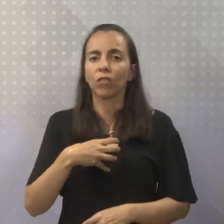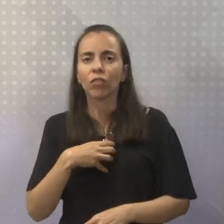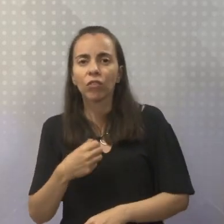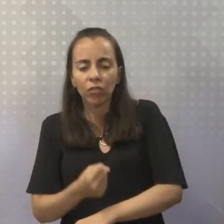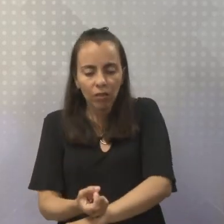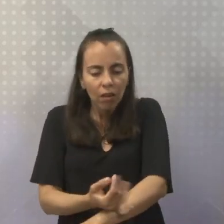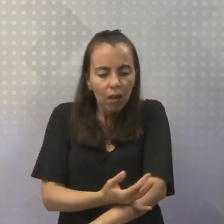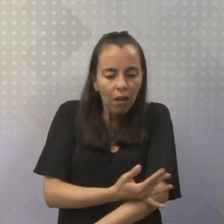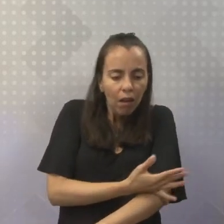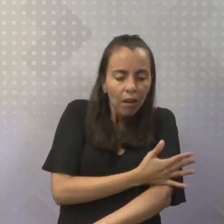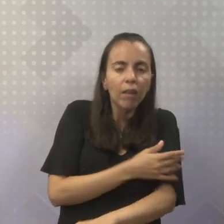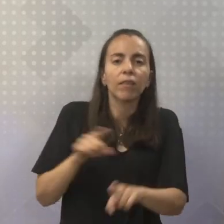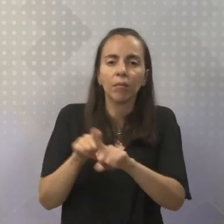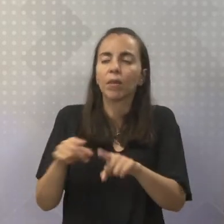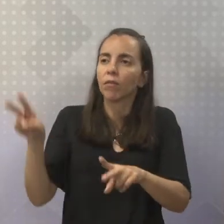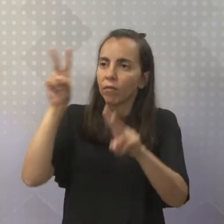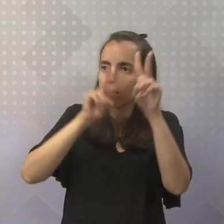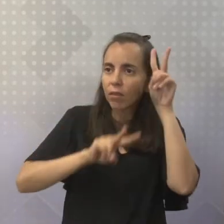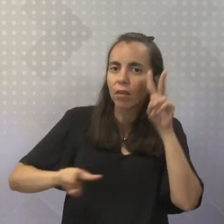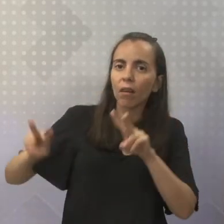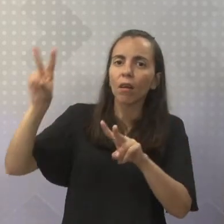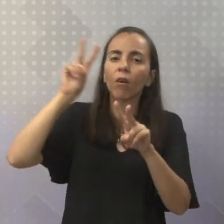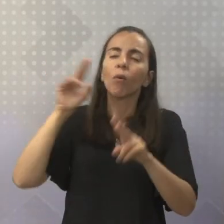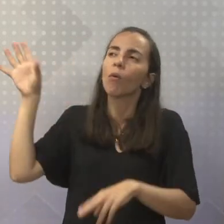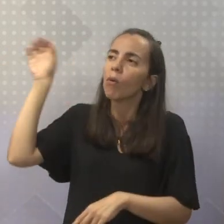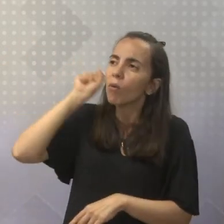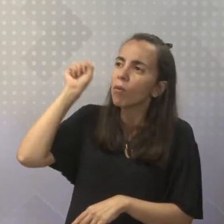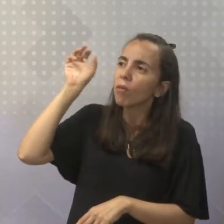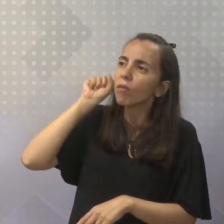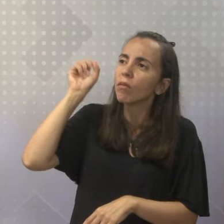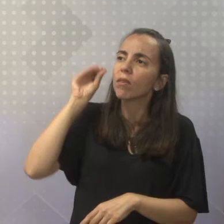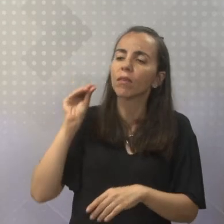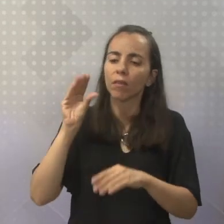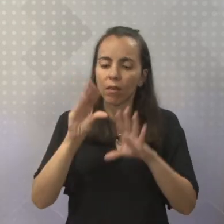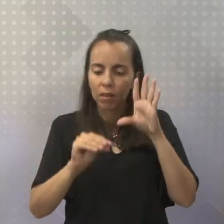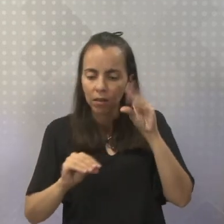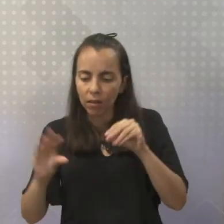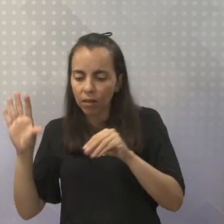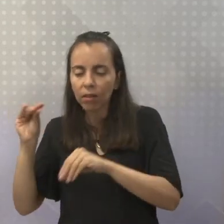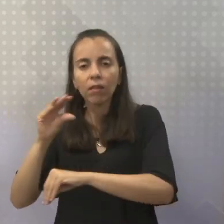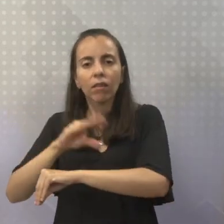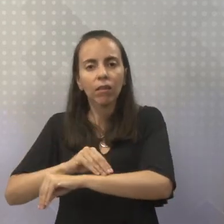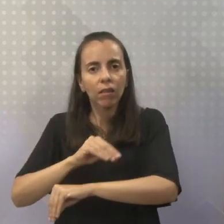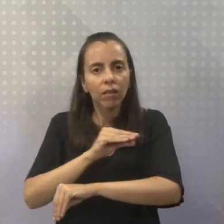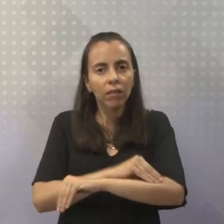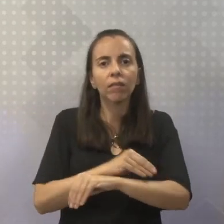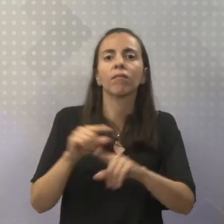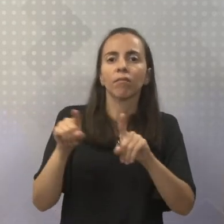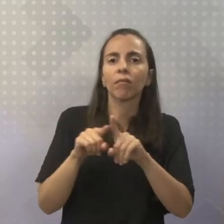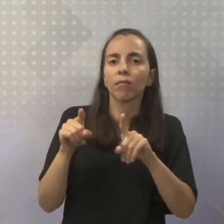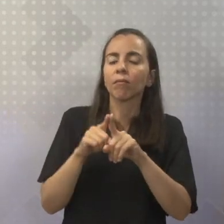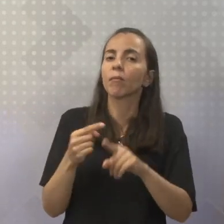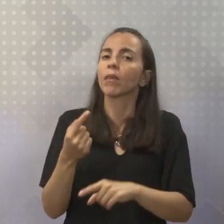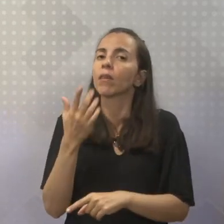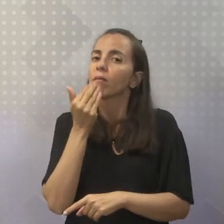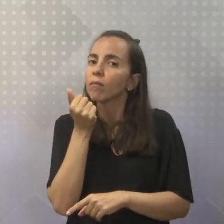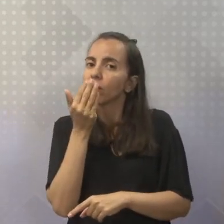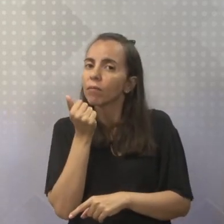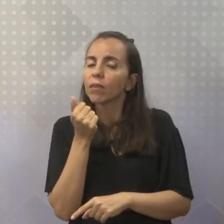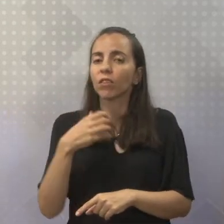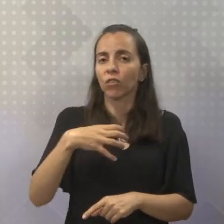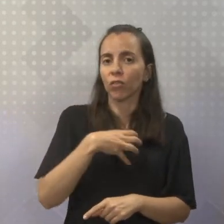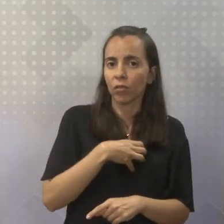sentido, visão, audição, paladar, tato, e a motora e adaptativas, que é em relação